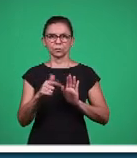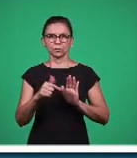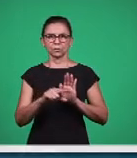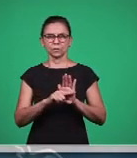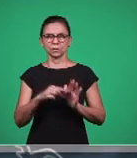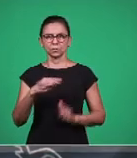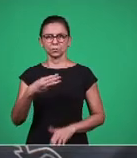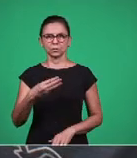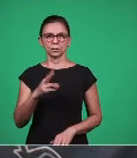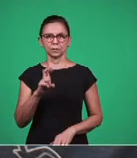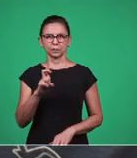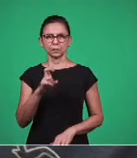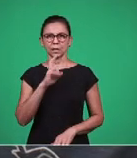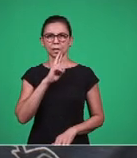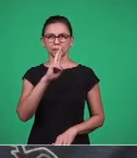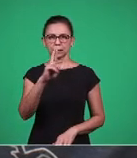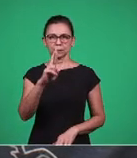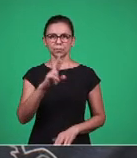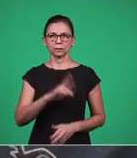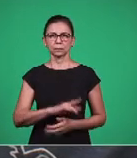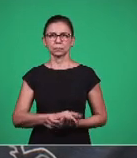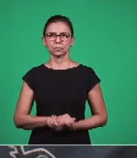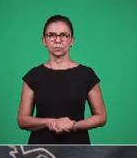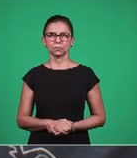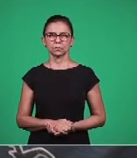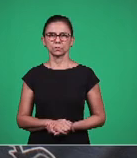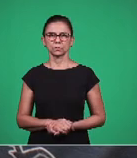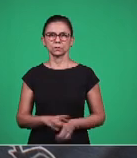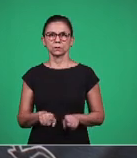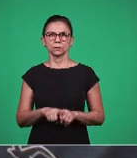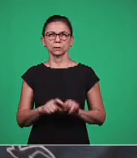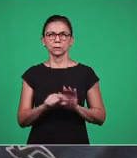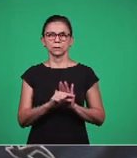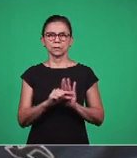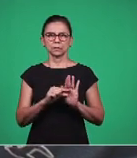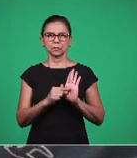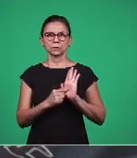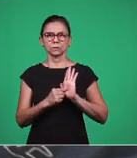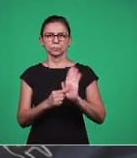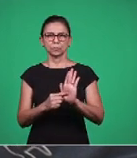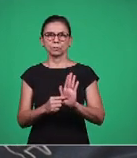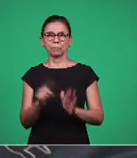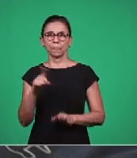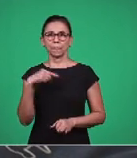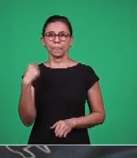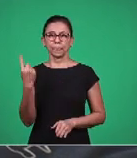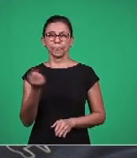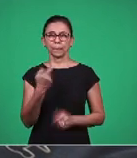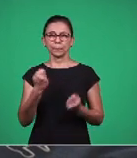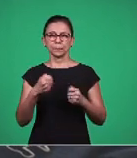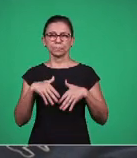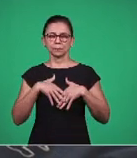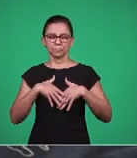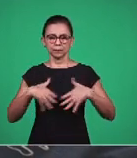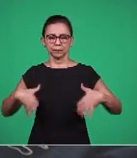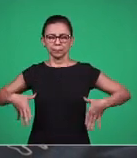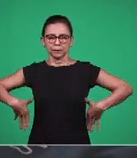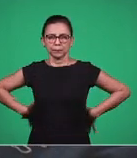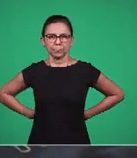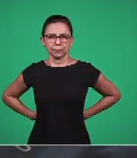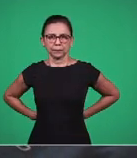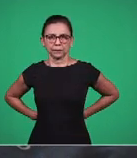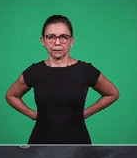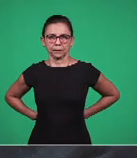35. E o versículo diz: estejam cingidos os vossos lombos